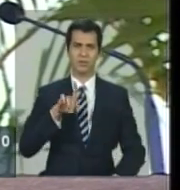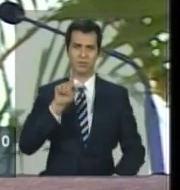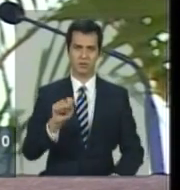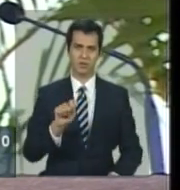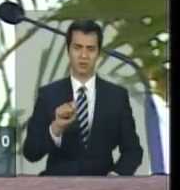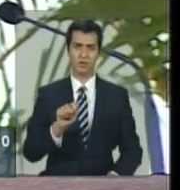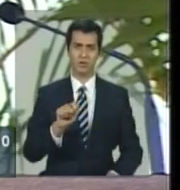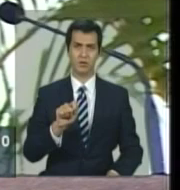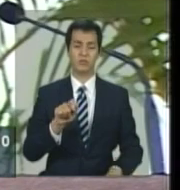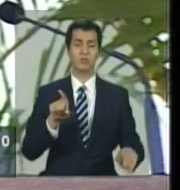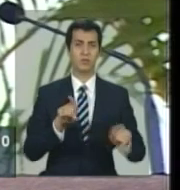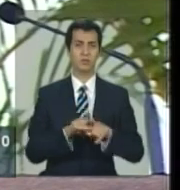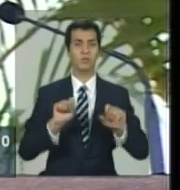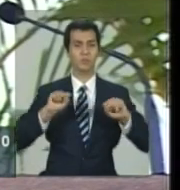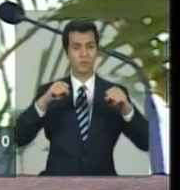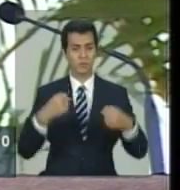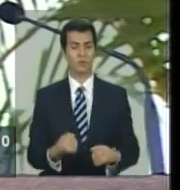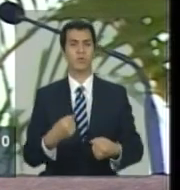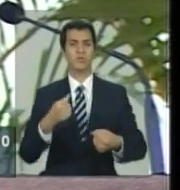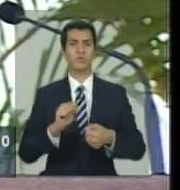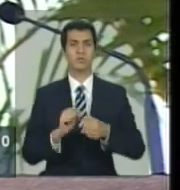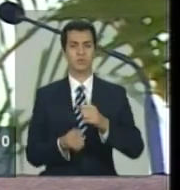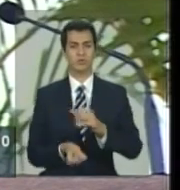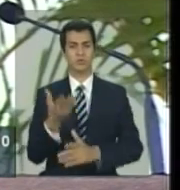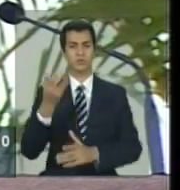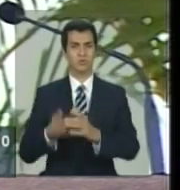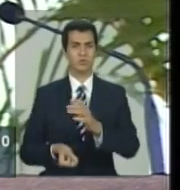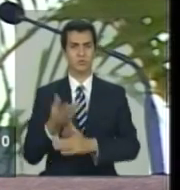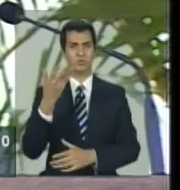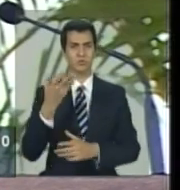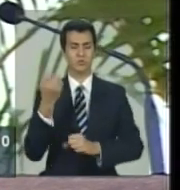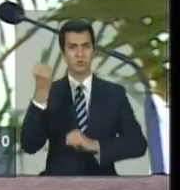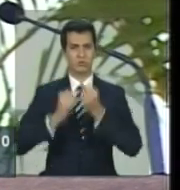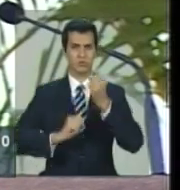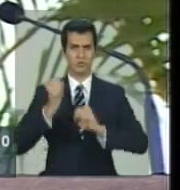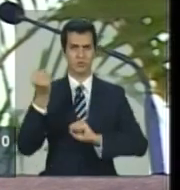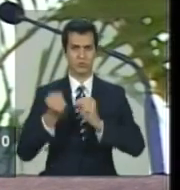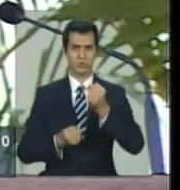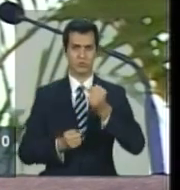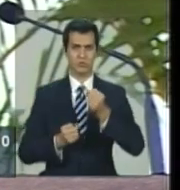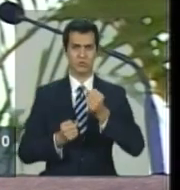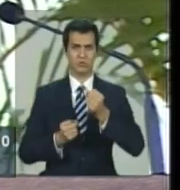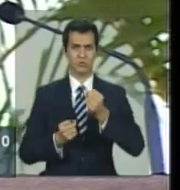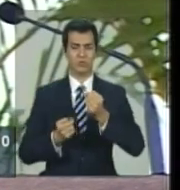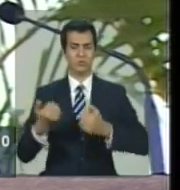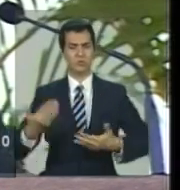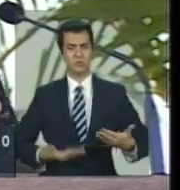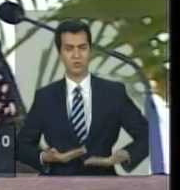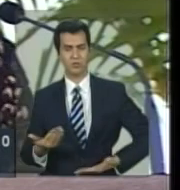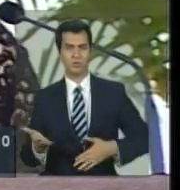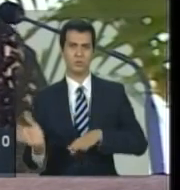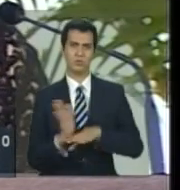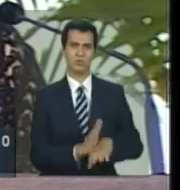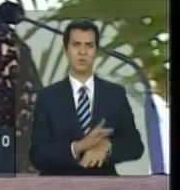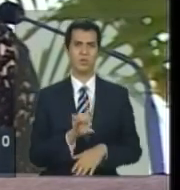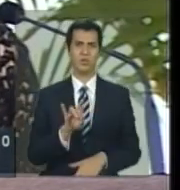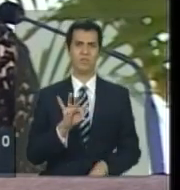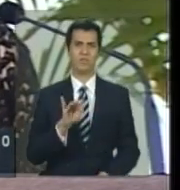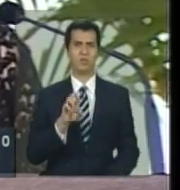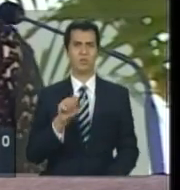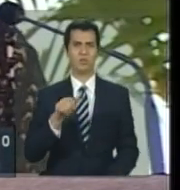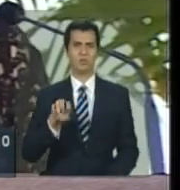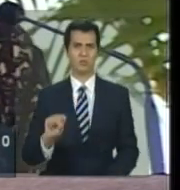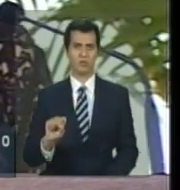assim, fortalecer a cadeia produtiva de bens industriais e de serviços para a defesa.